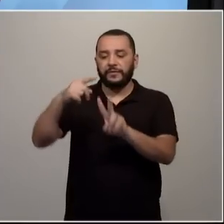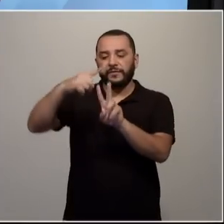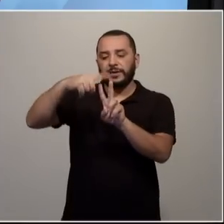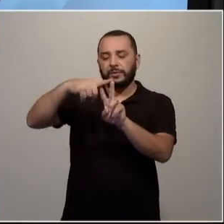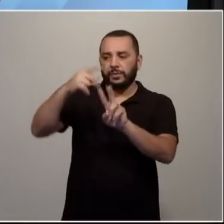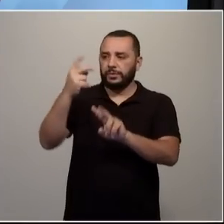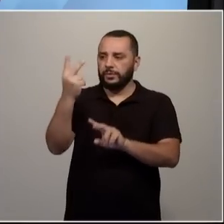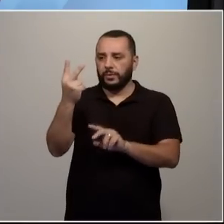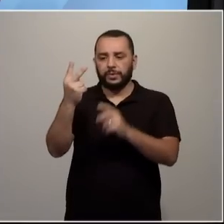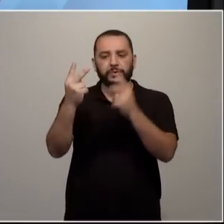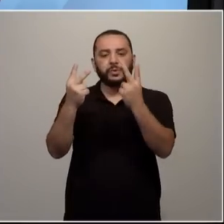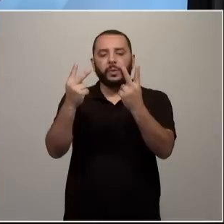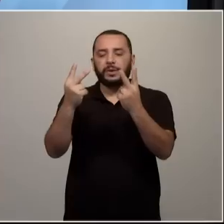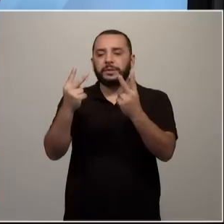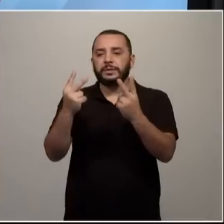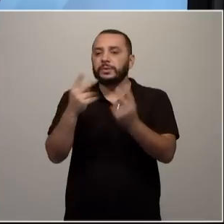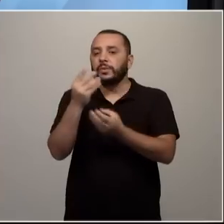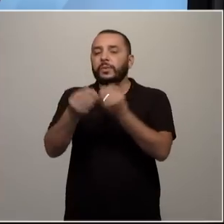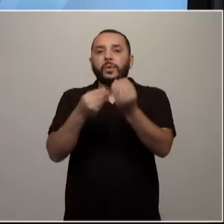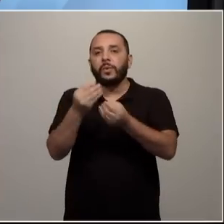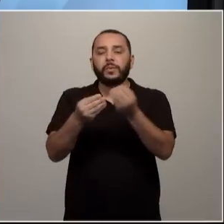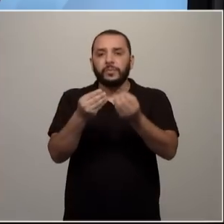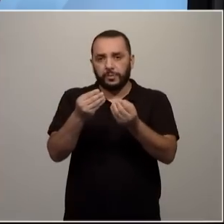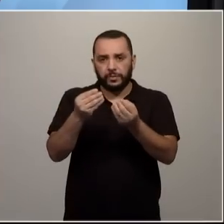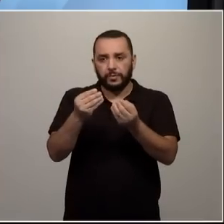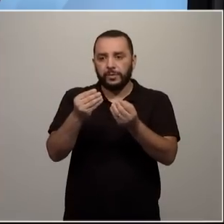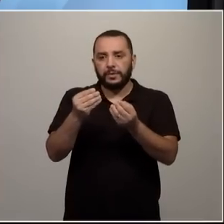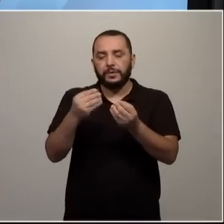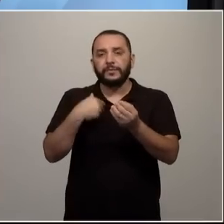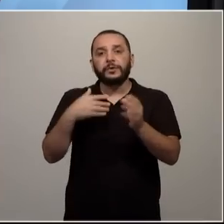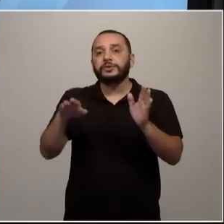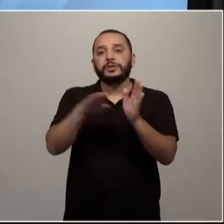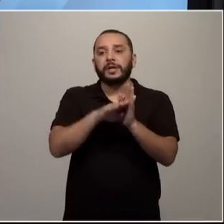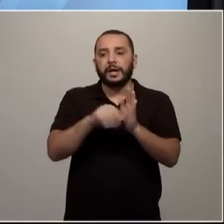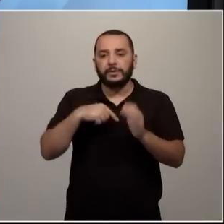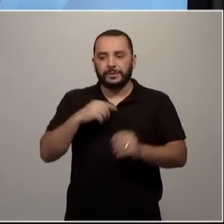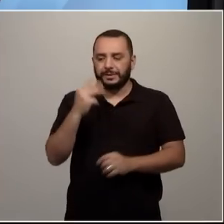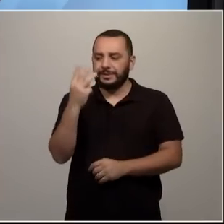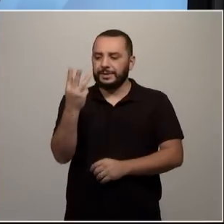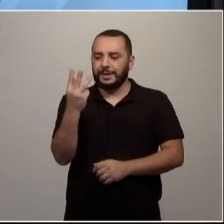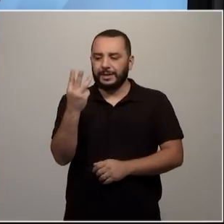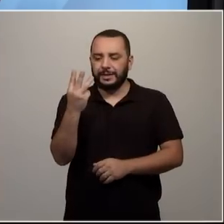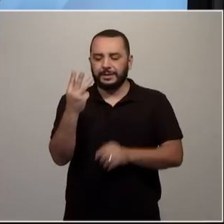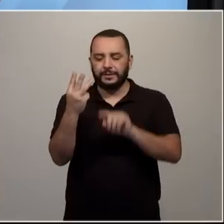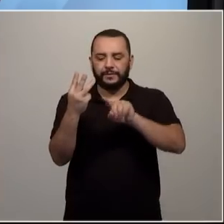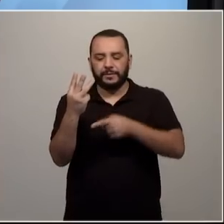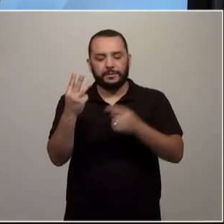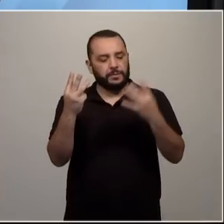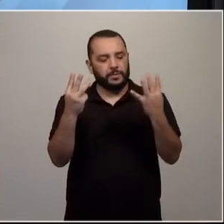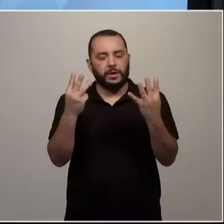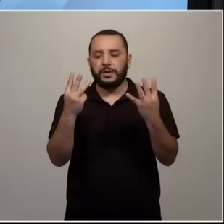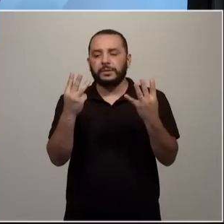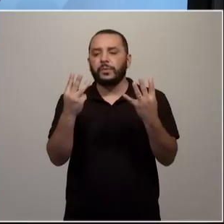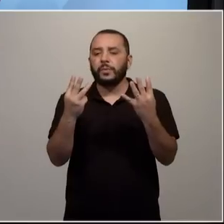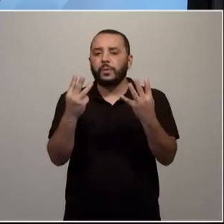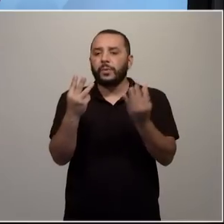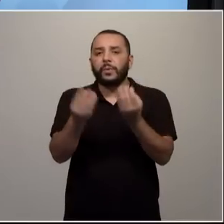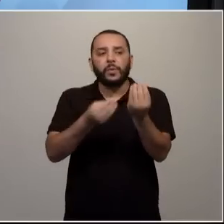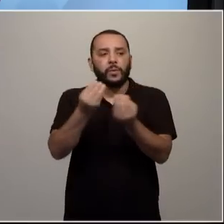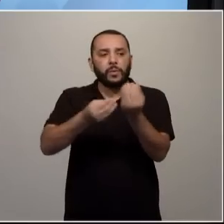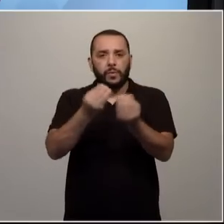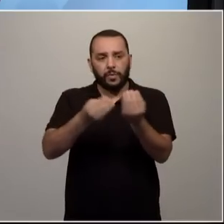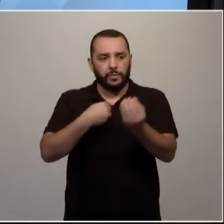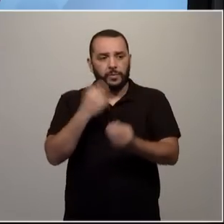vou parar no ponto 3, 4. E um jeito super simples de obter